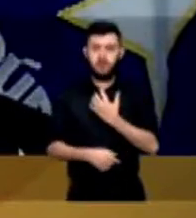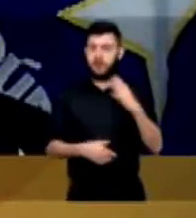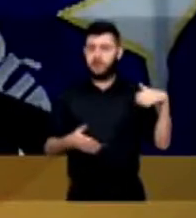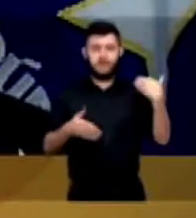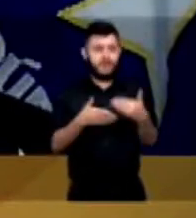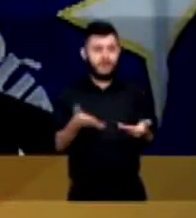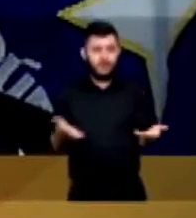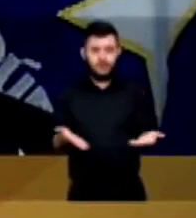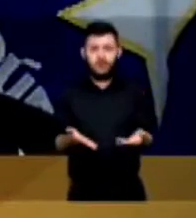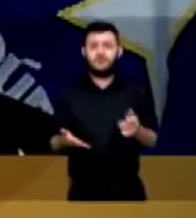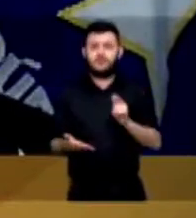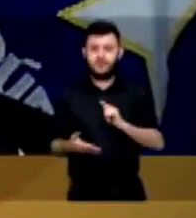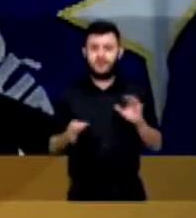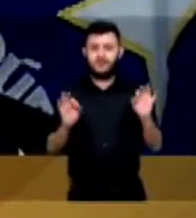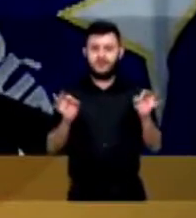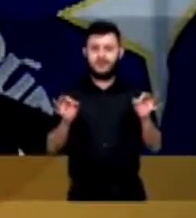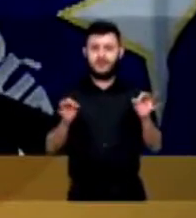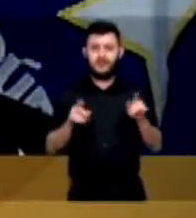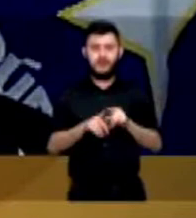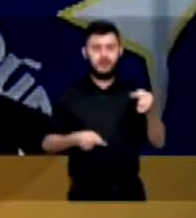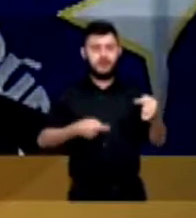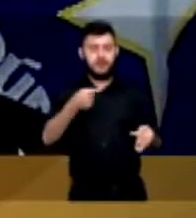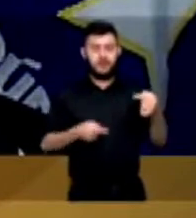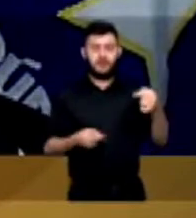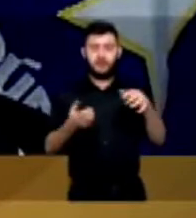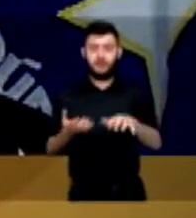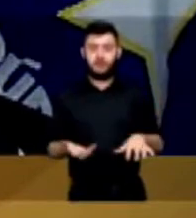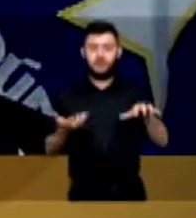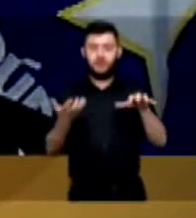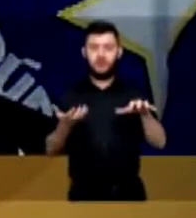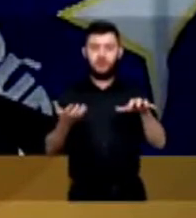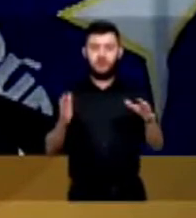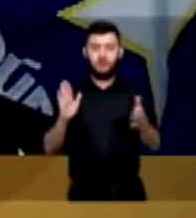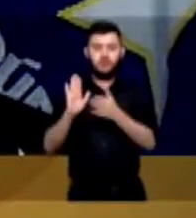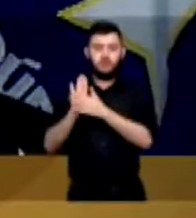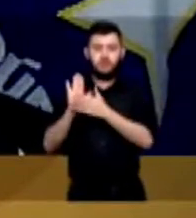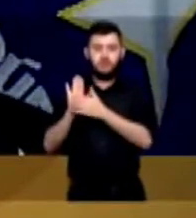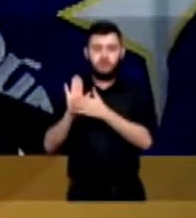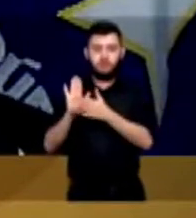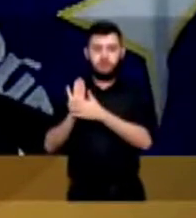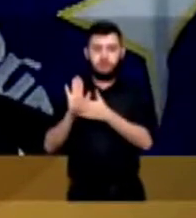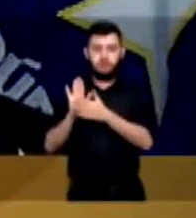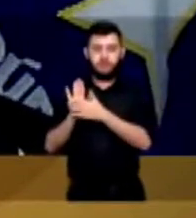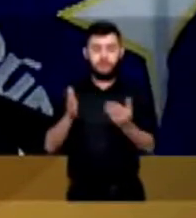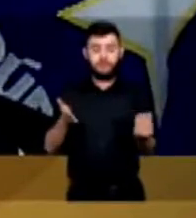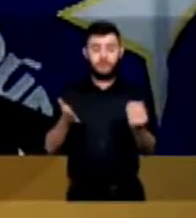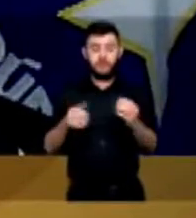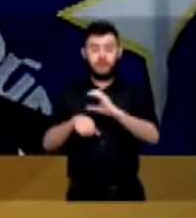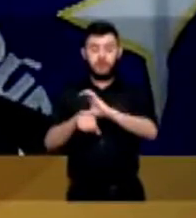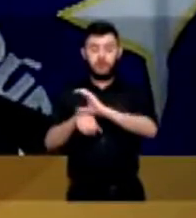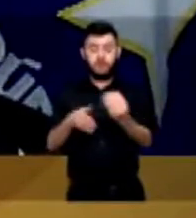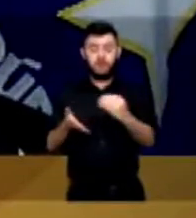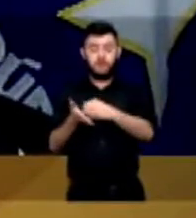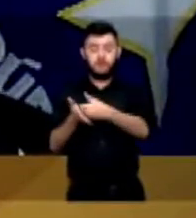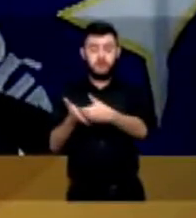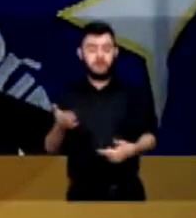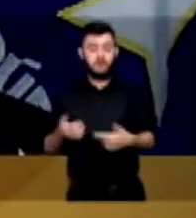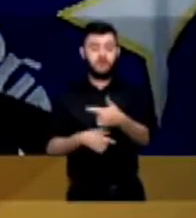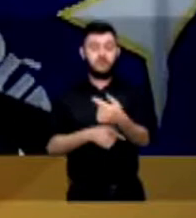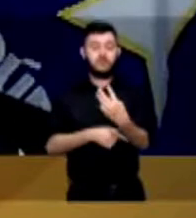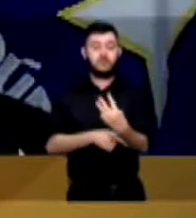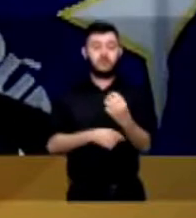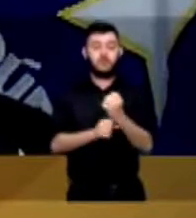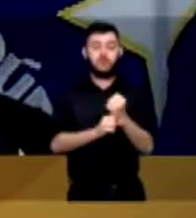atualidade. Tramita no Congresso Nacional a proposta de emenda 23 de 2021,